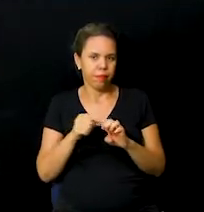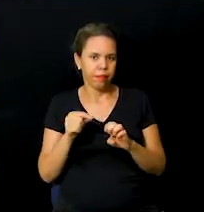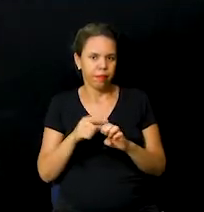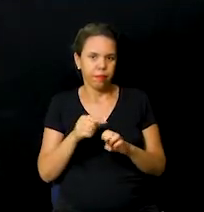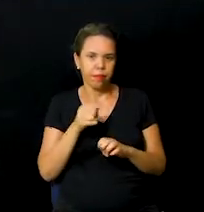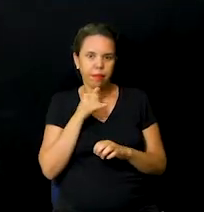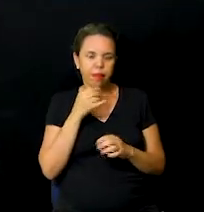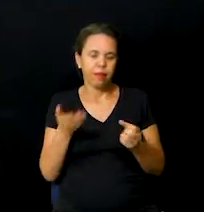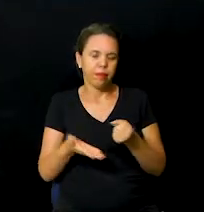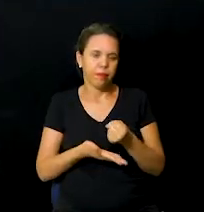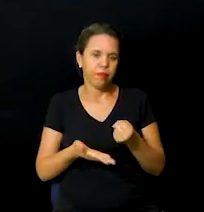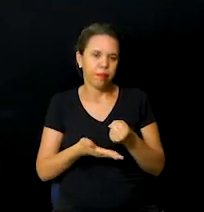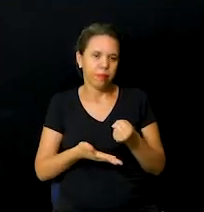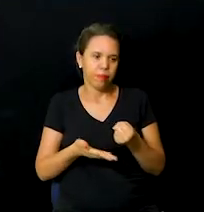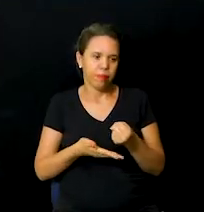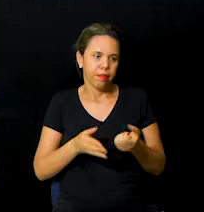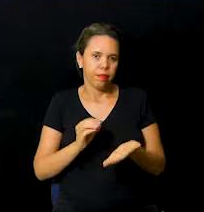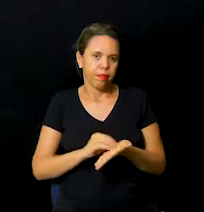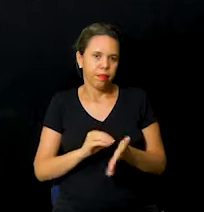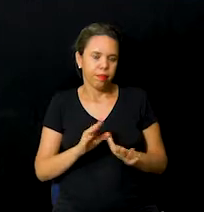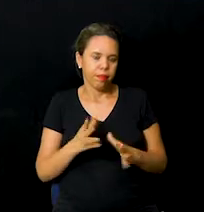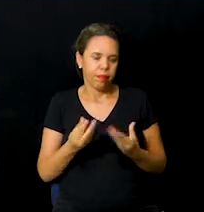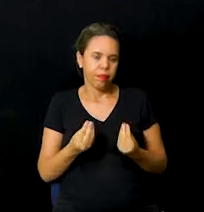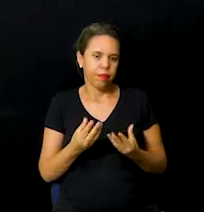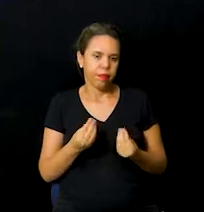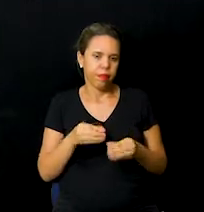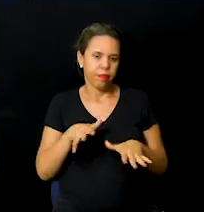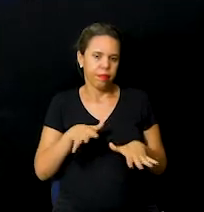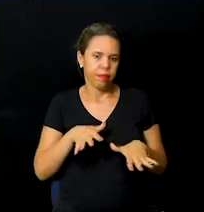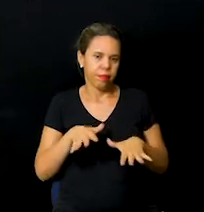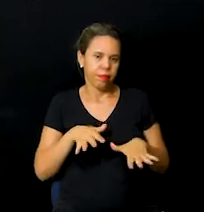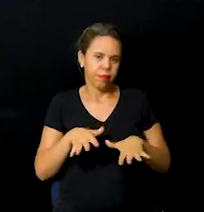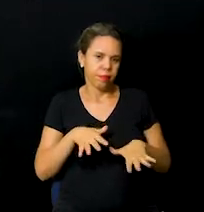assim, um empreendedorismo frágil. A gente tem visto